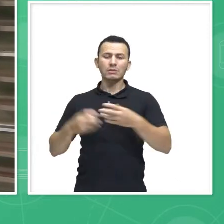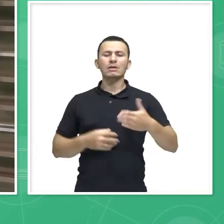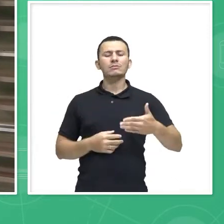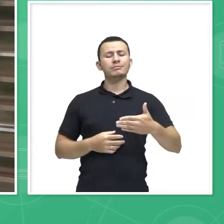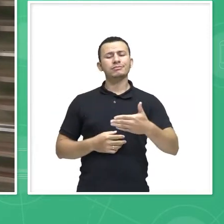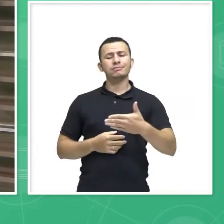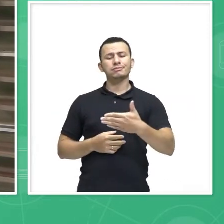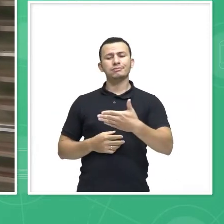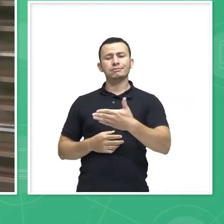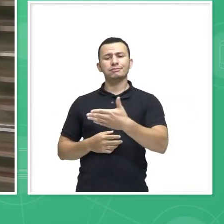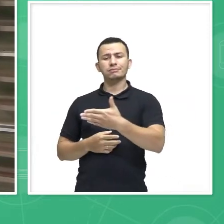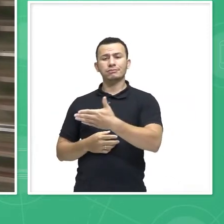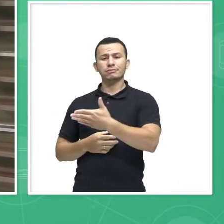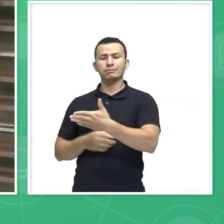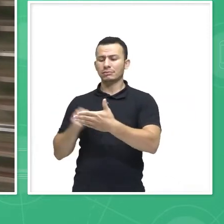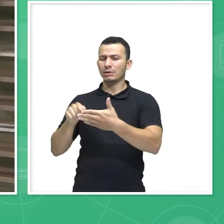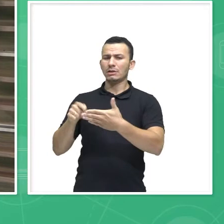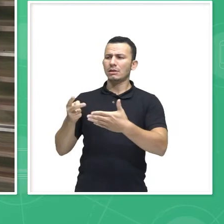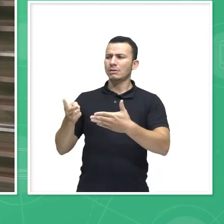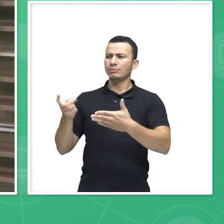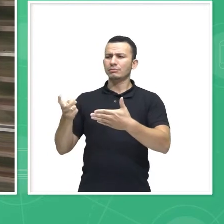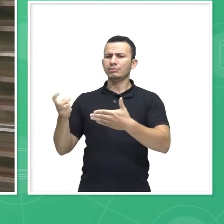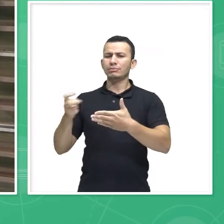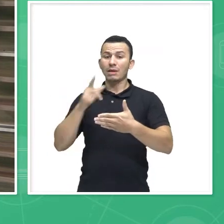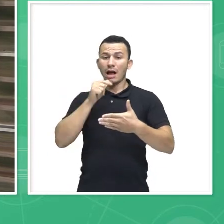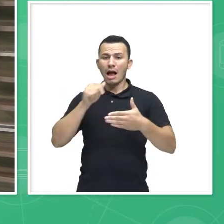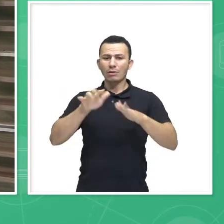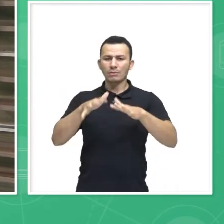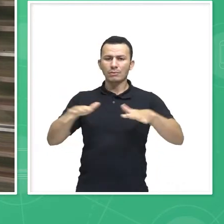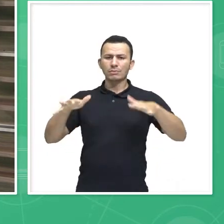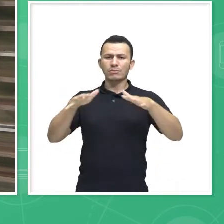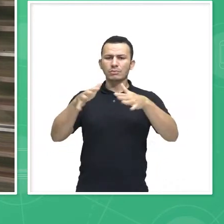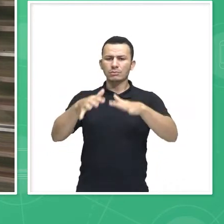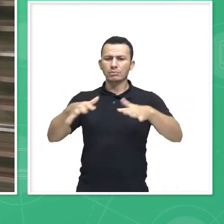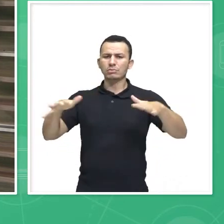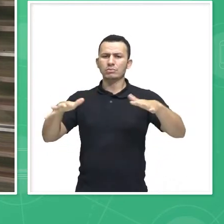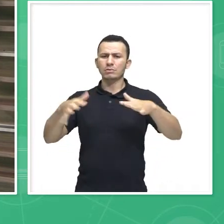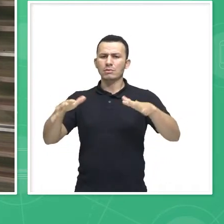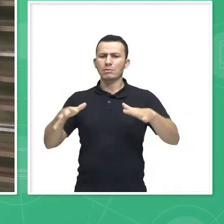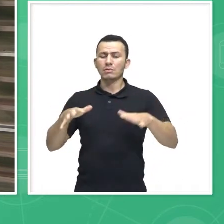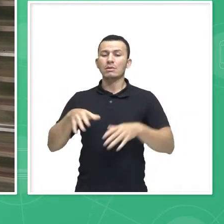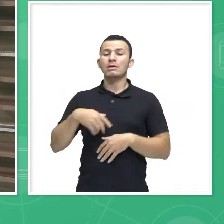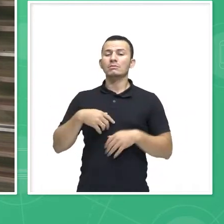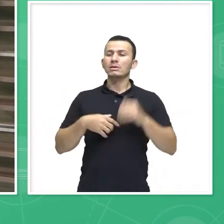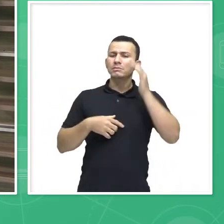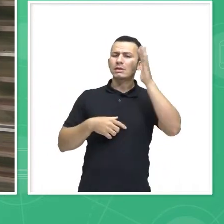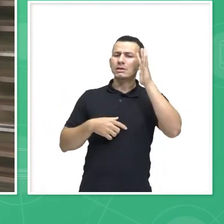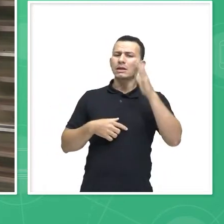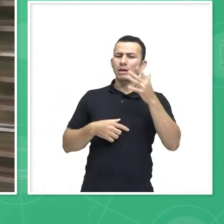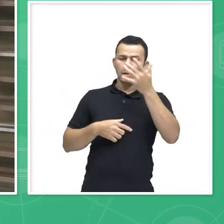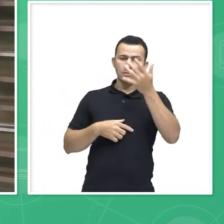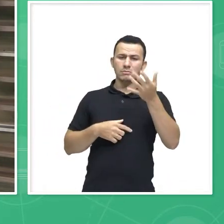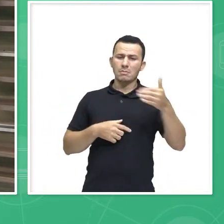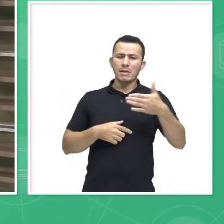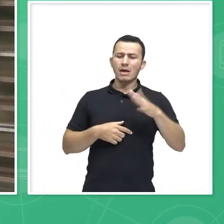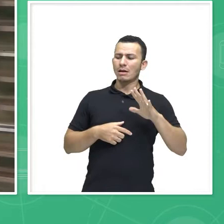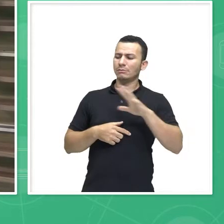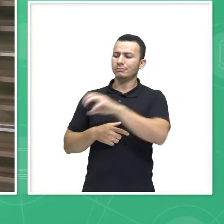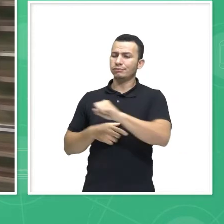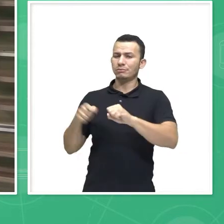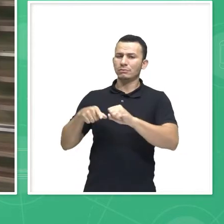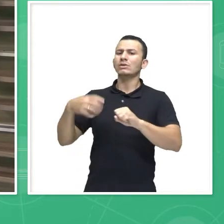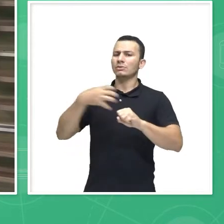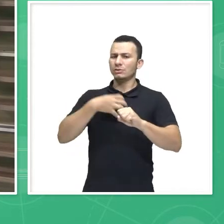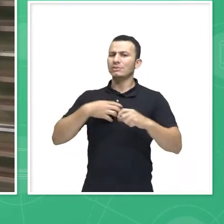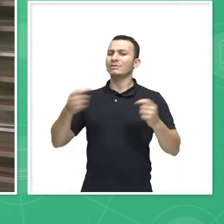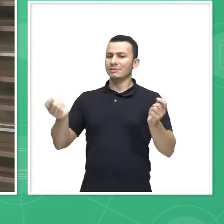ali na dando e ele vai perceber as vibrações da água pode ser que esteja se aproximando um Predador desse peixe um animal que vai se